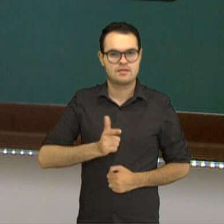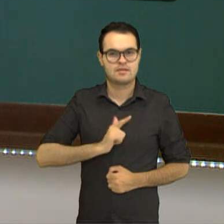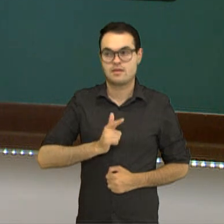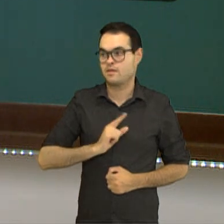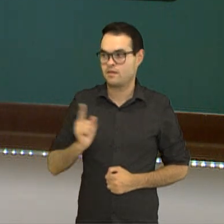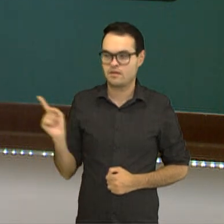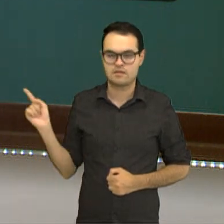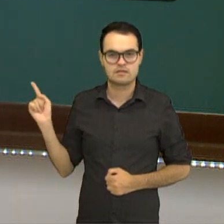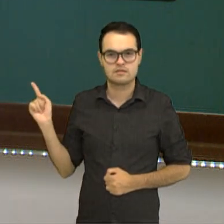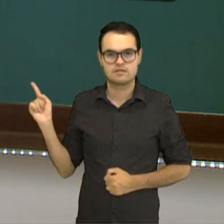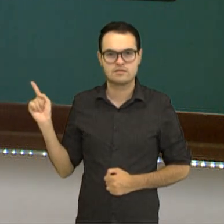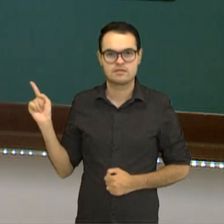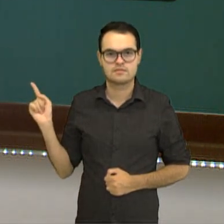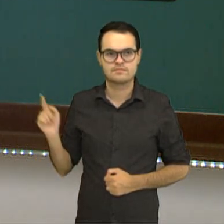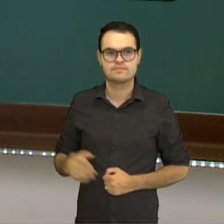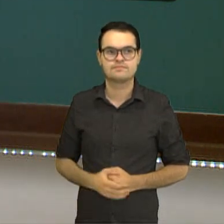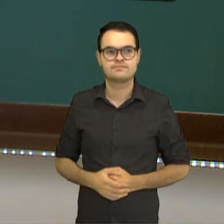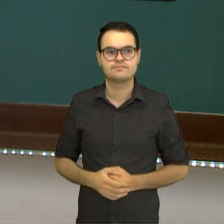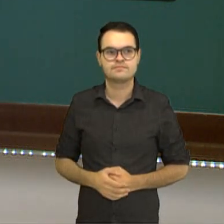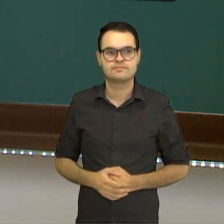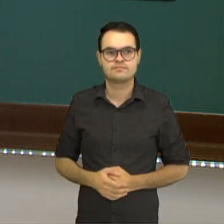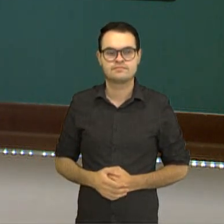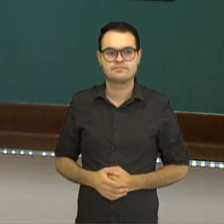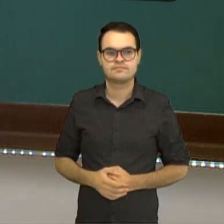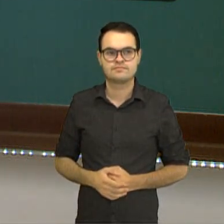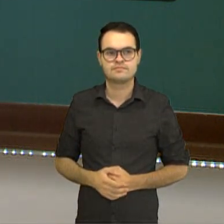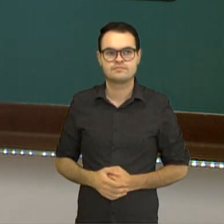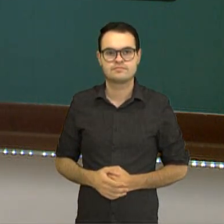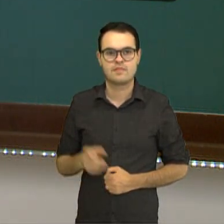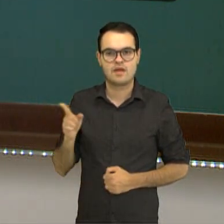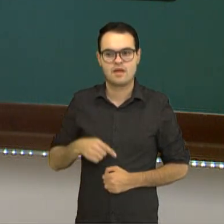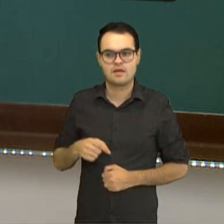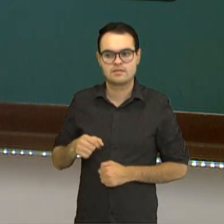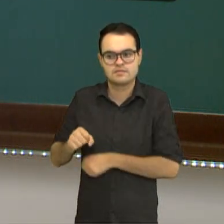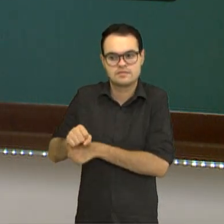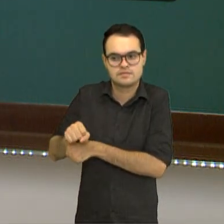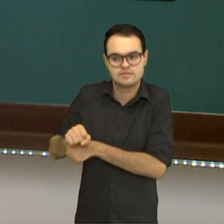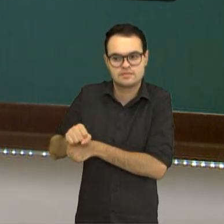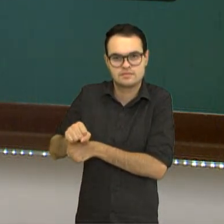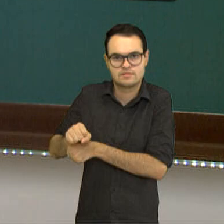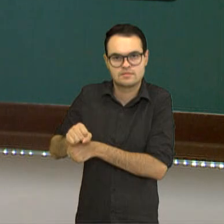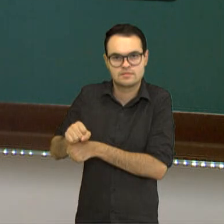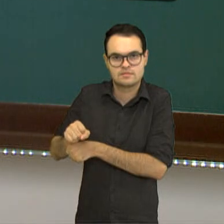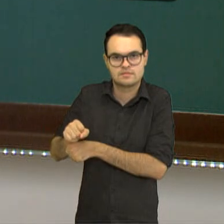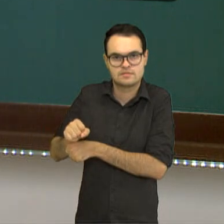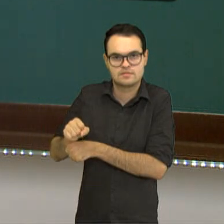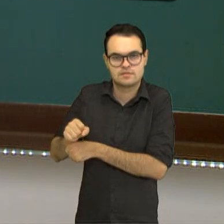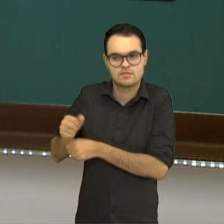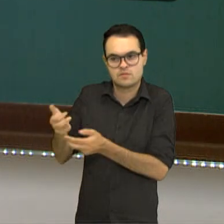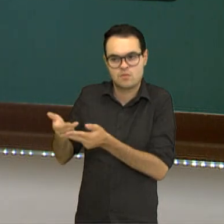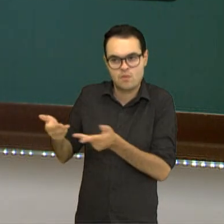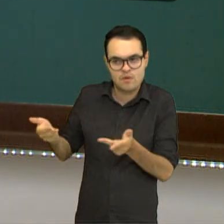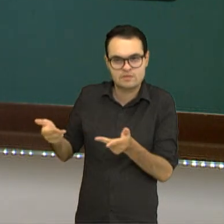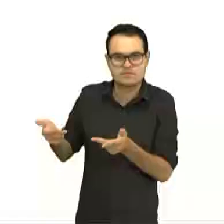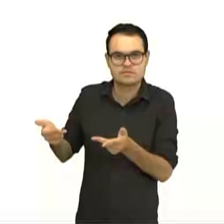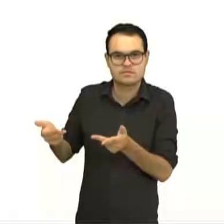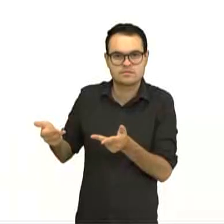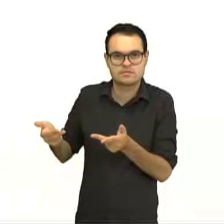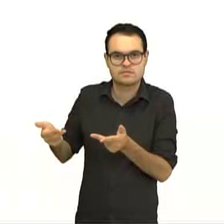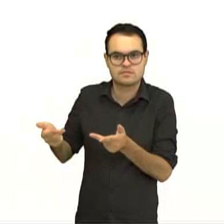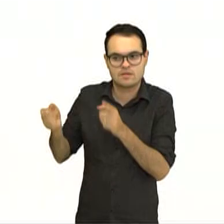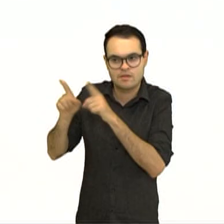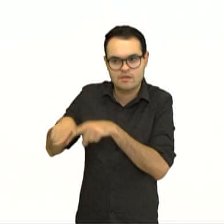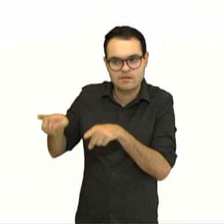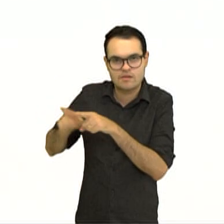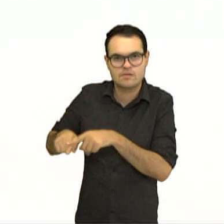né, hesitation and repetition, né? Então, quando você está hesitando alguma coisa, quando você quer repetir